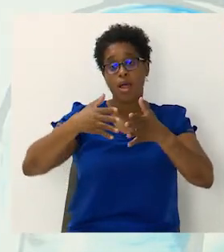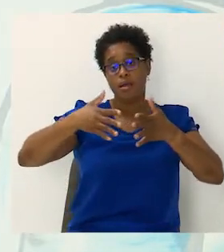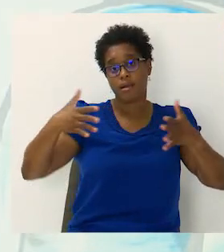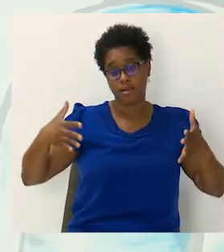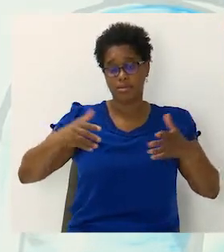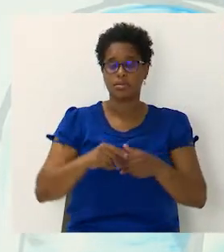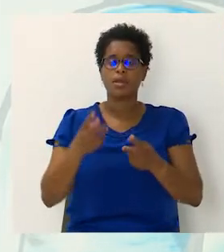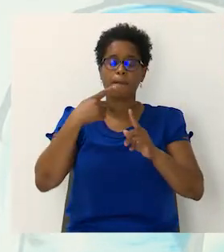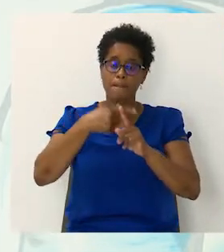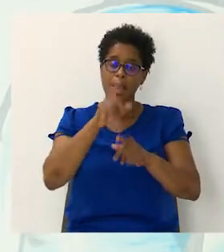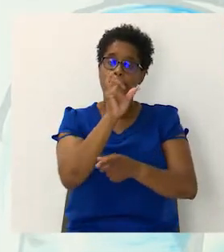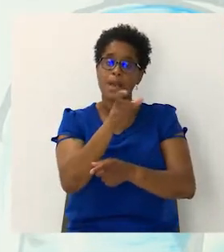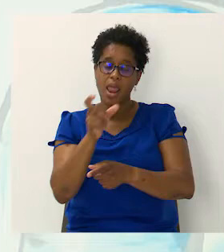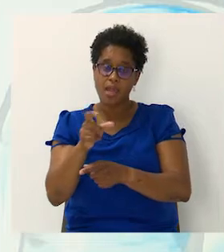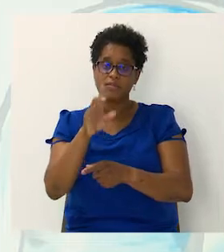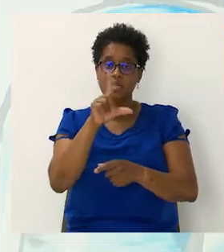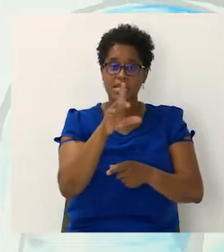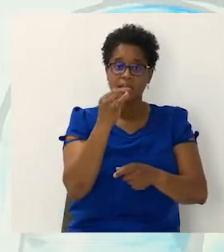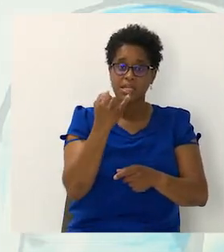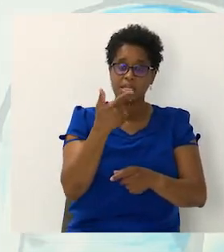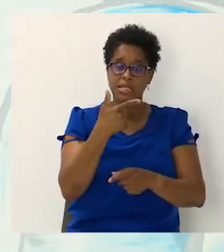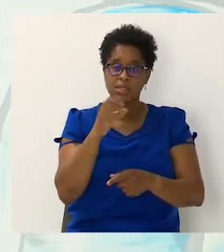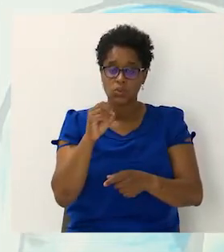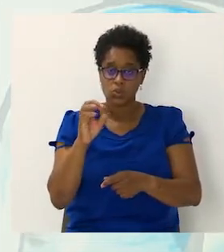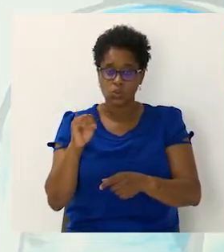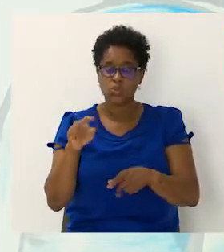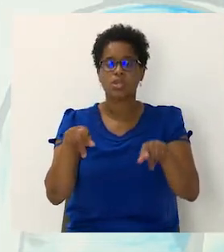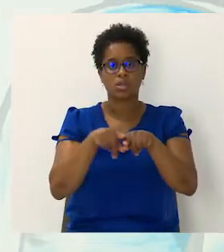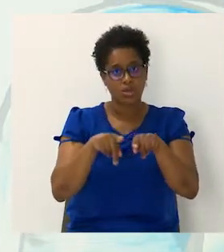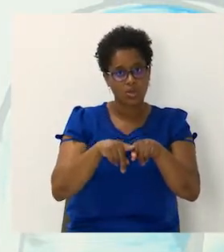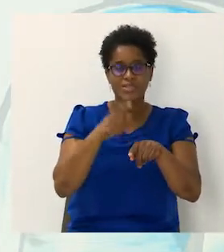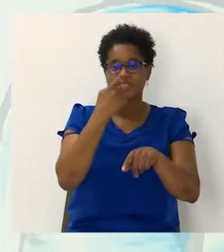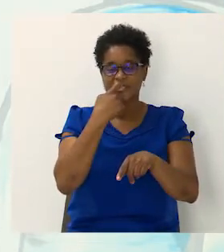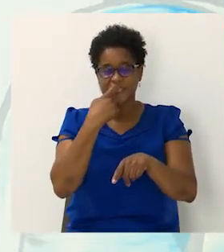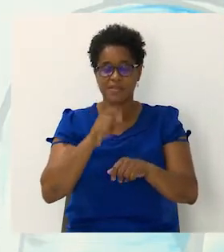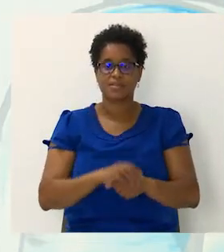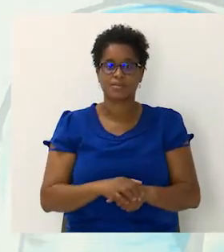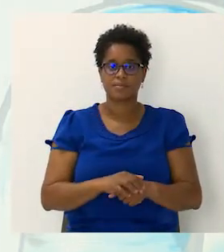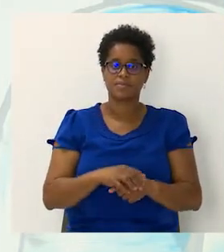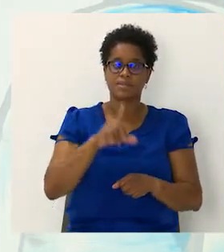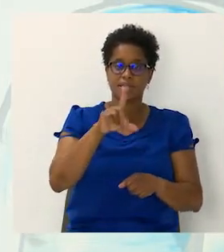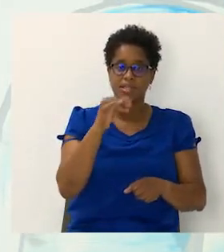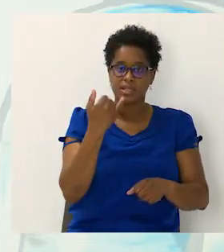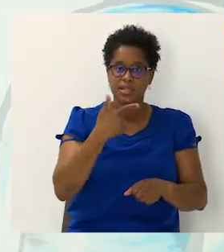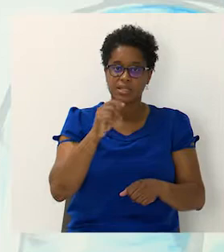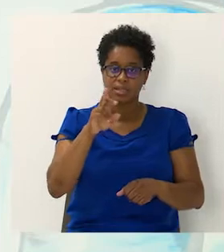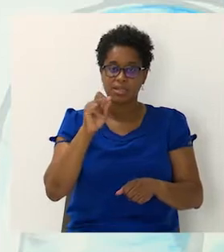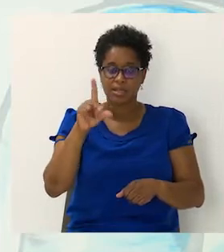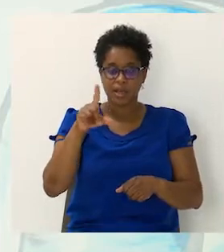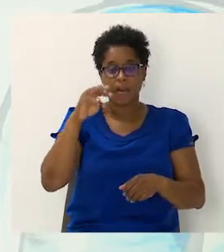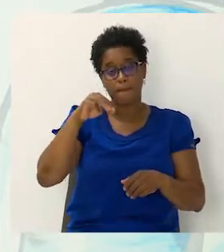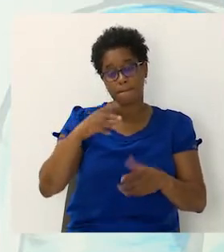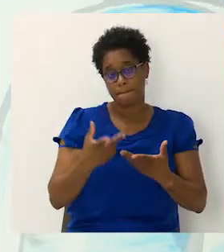grande, mas a palavra litos, que significa pedra. Literalmente,